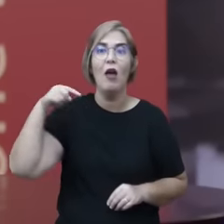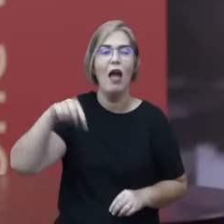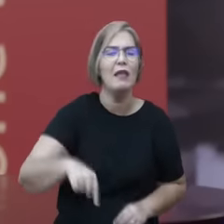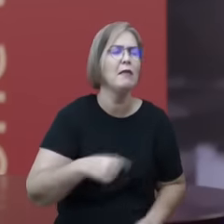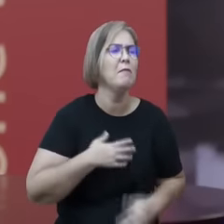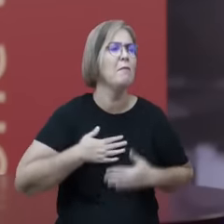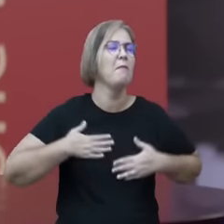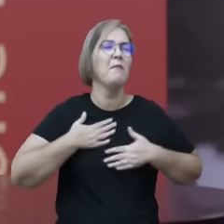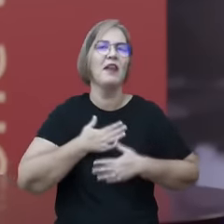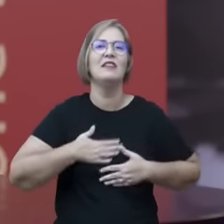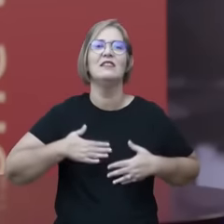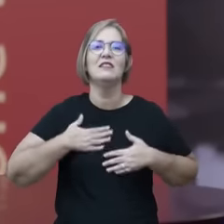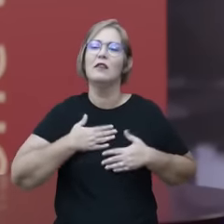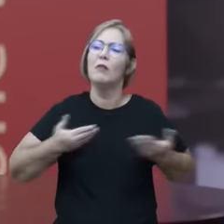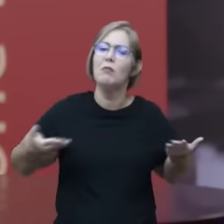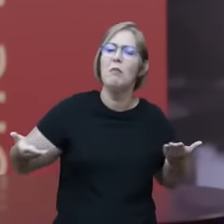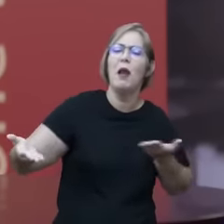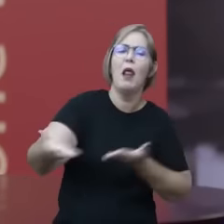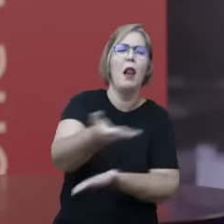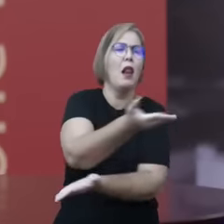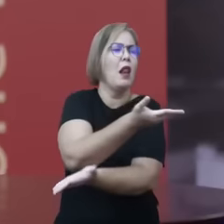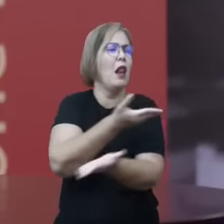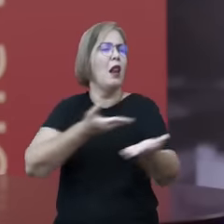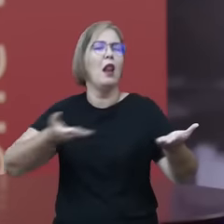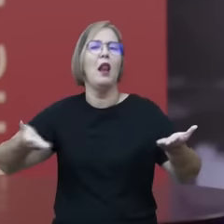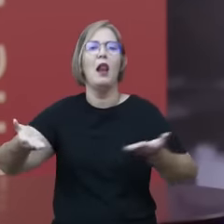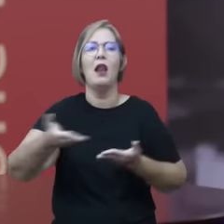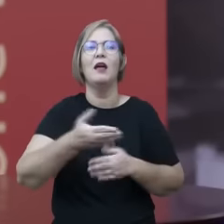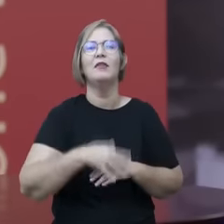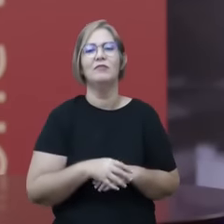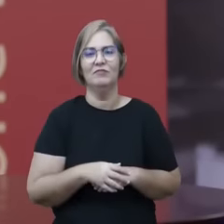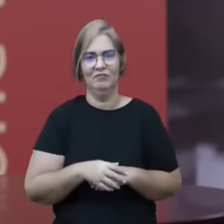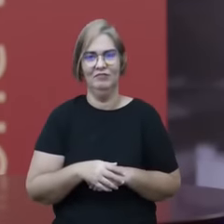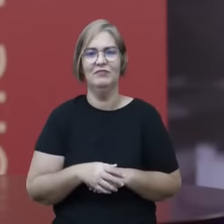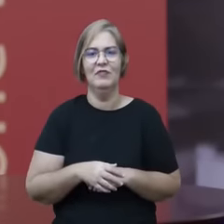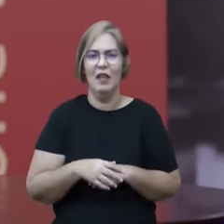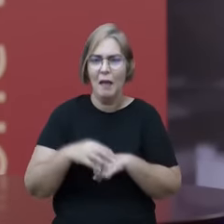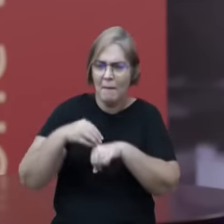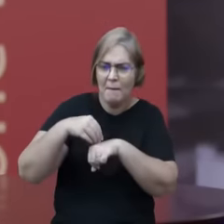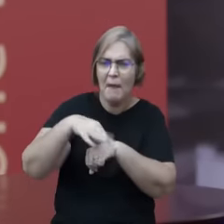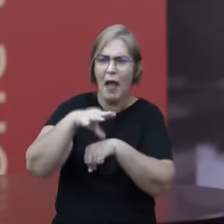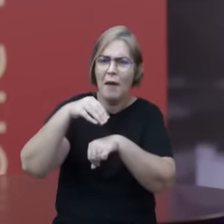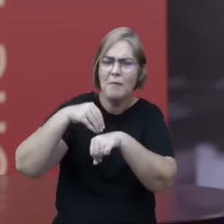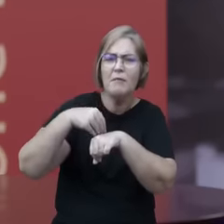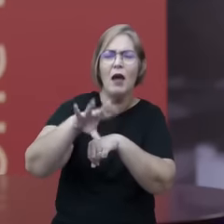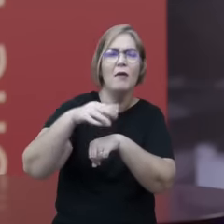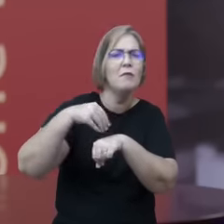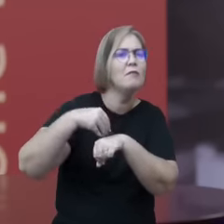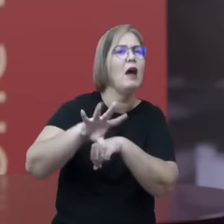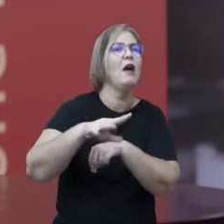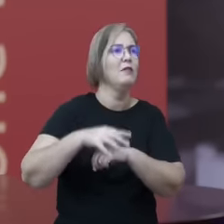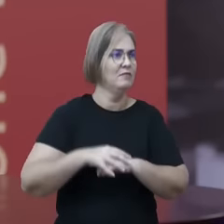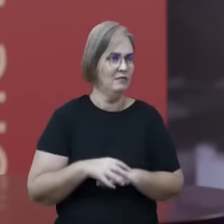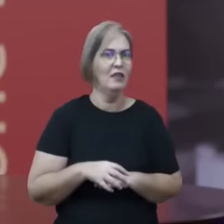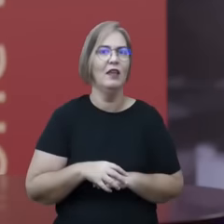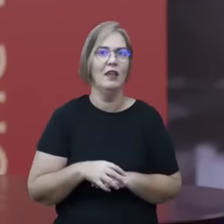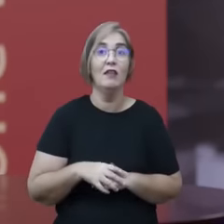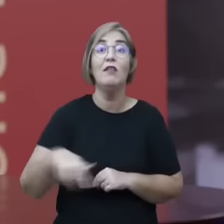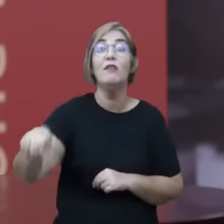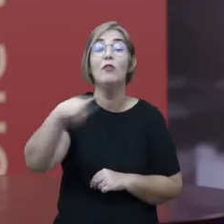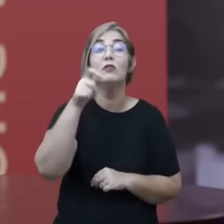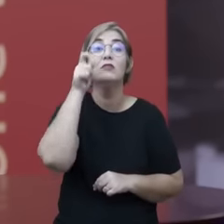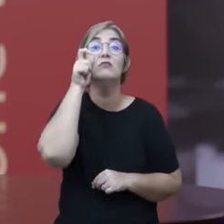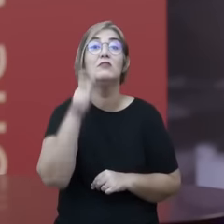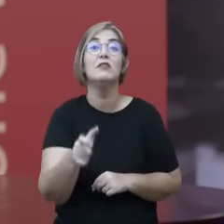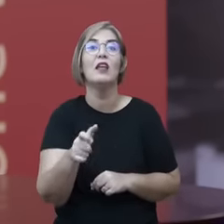quando você compartilha o conhecimento com outros que também estão interessados nessas coisas que você de que você, enfim,